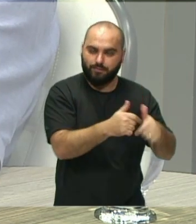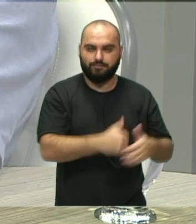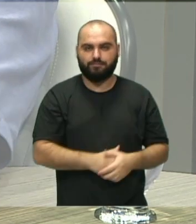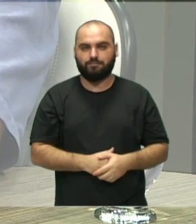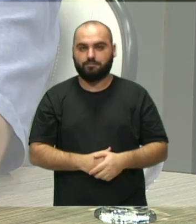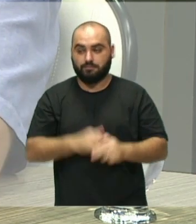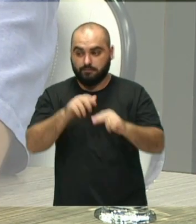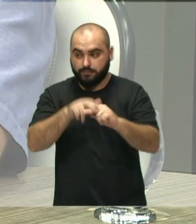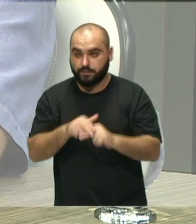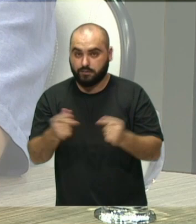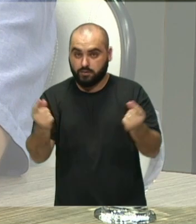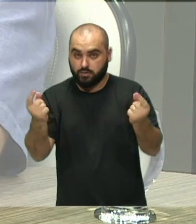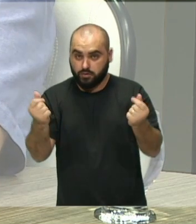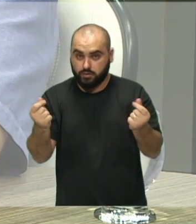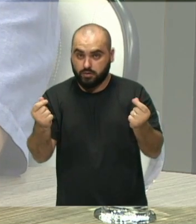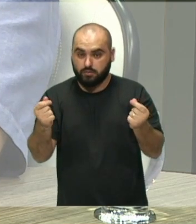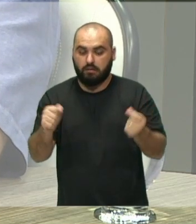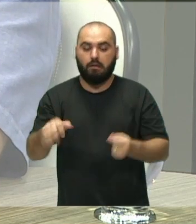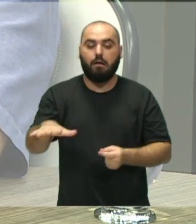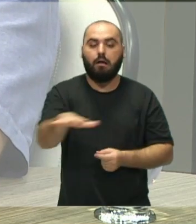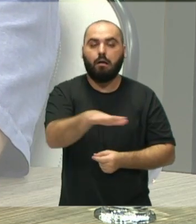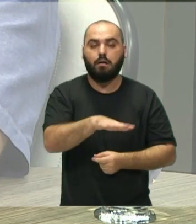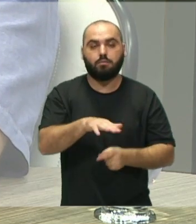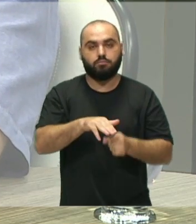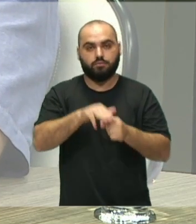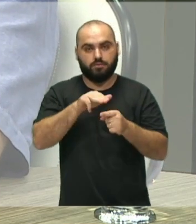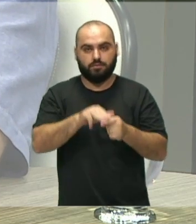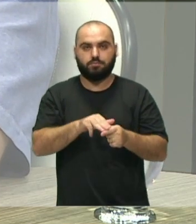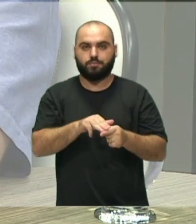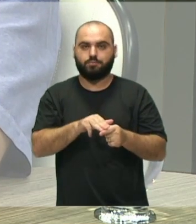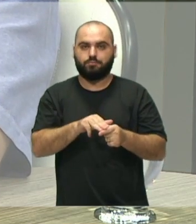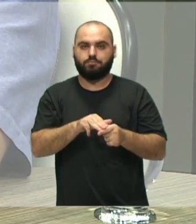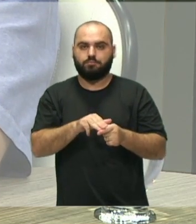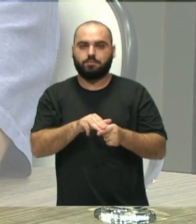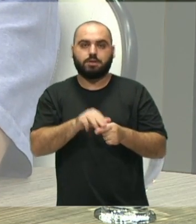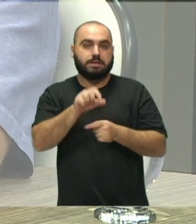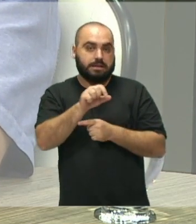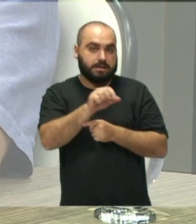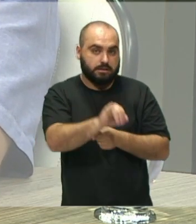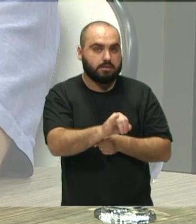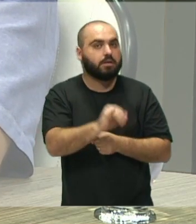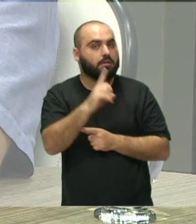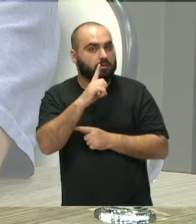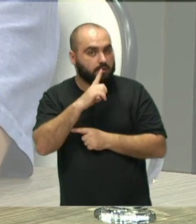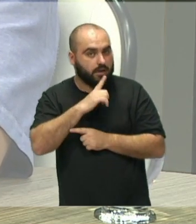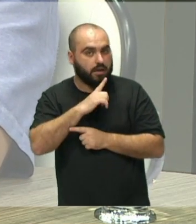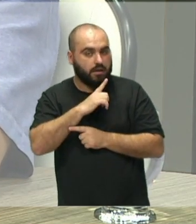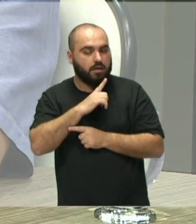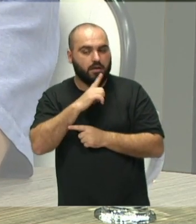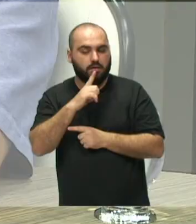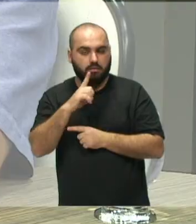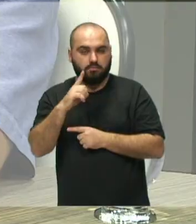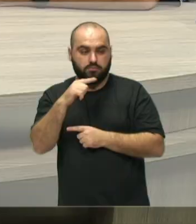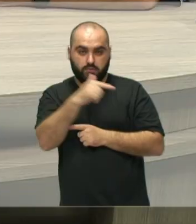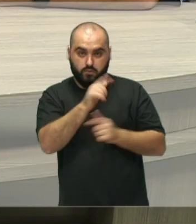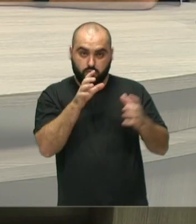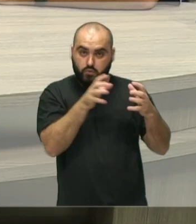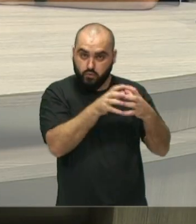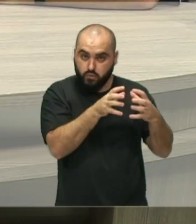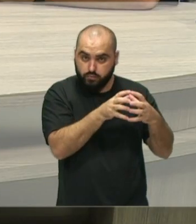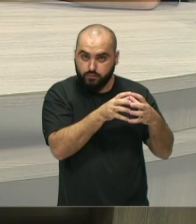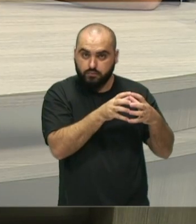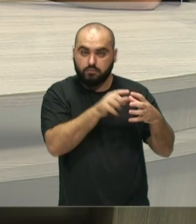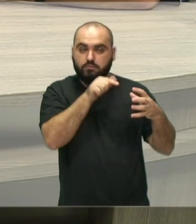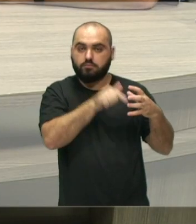utilizados dentro da área do município, da área territorial. Quando nós temos um consórcio, o território do